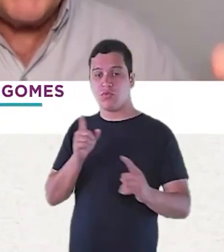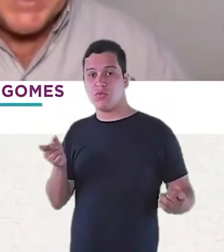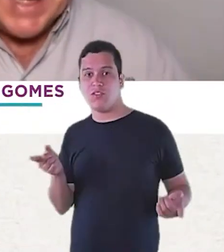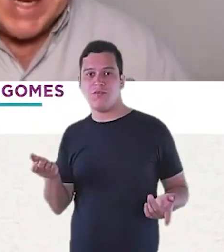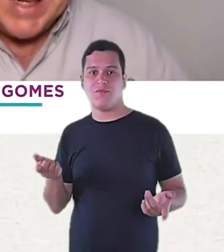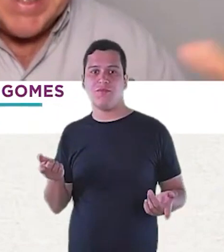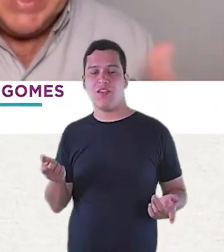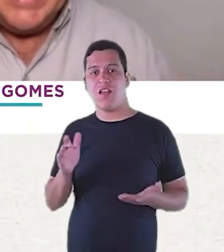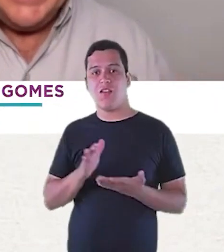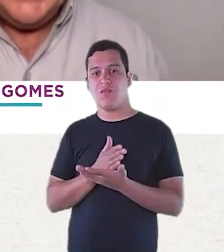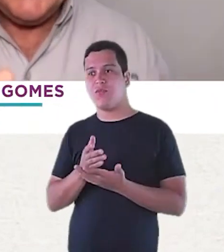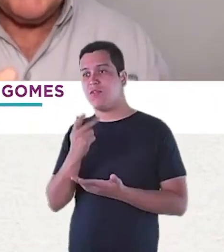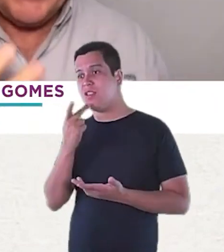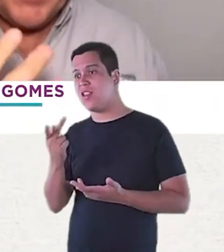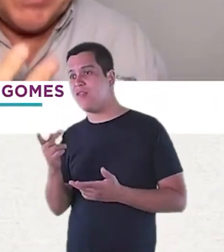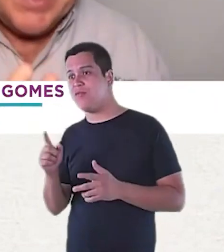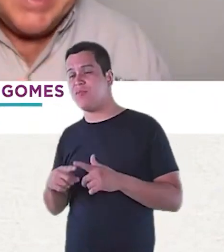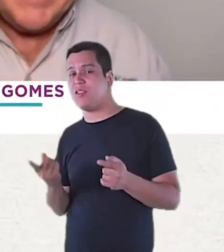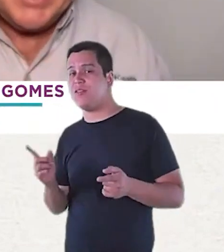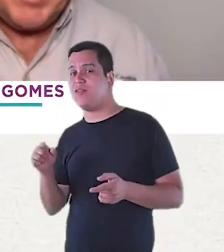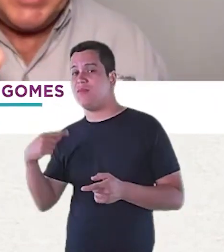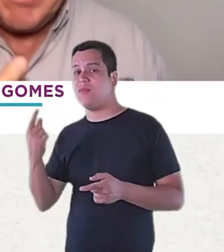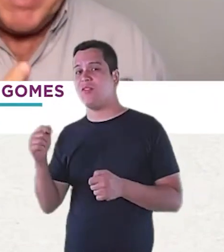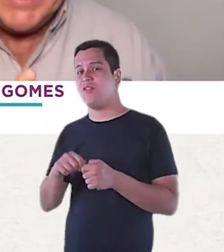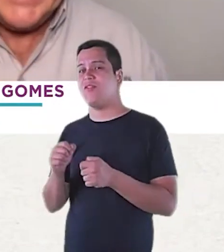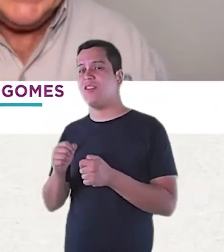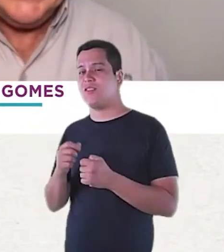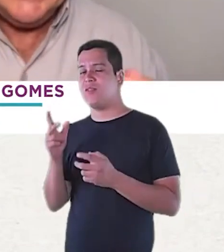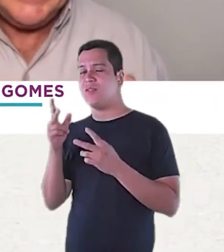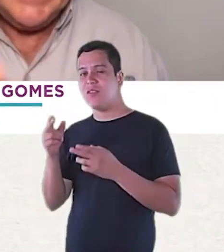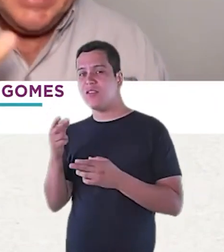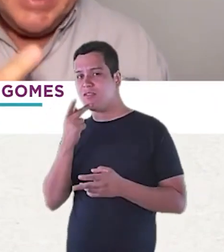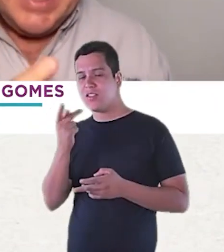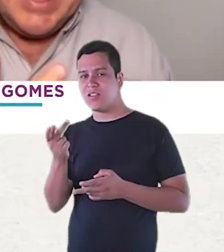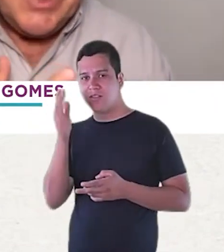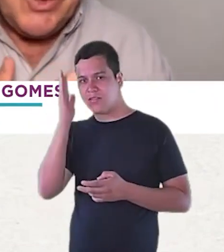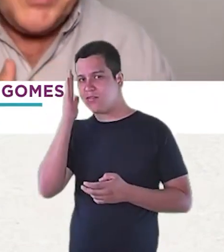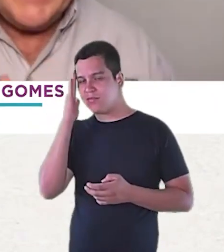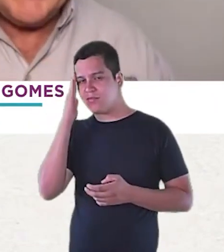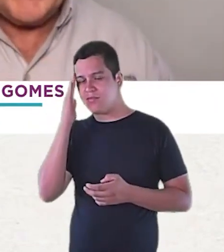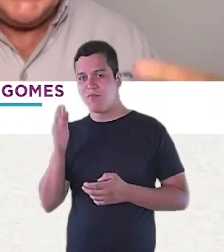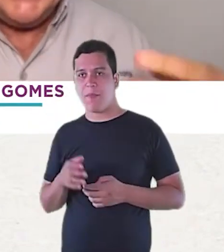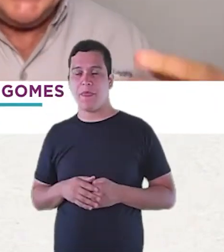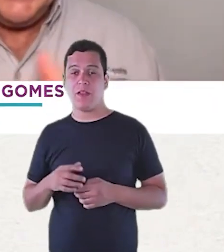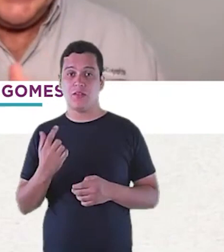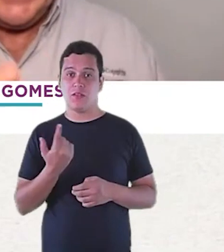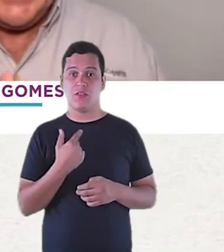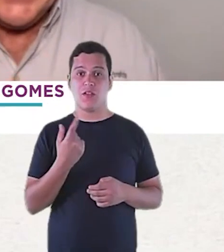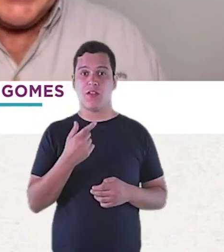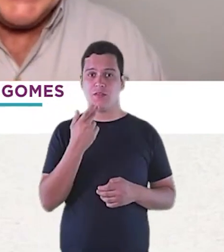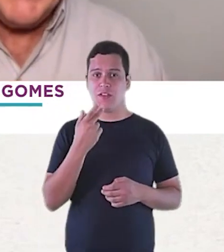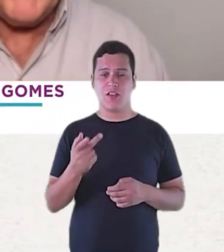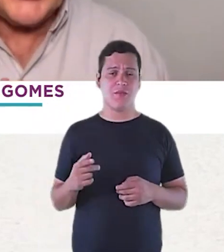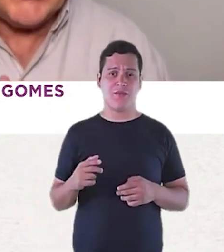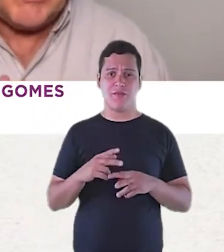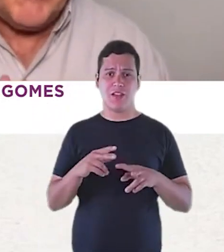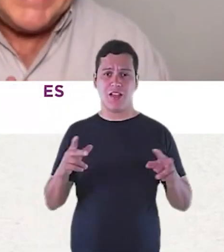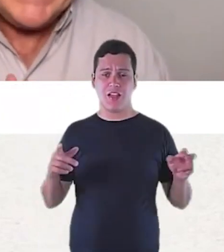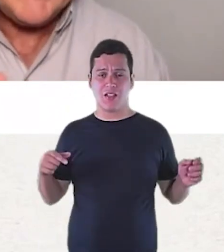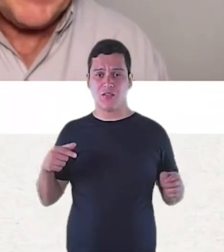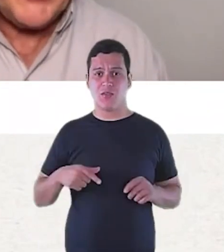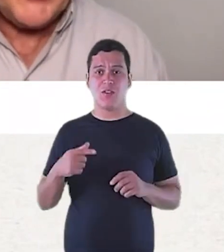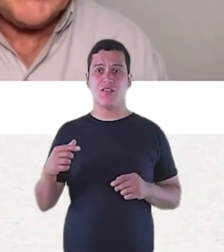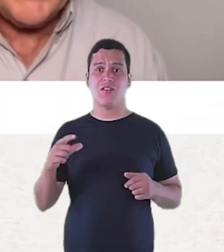essas revoluções libertárias, né? A Revolução Francesa, a Independência Americana, a Inconfidência Mineira, a chamada Revolta